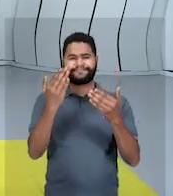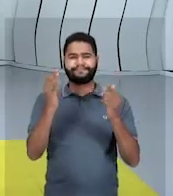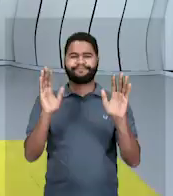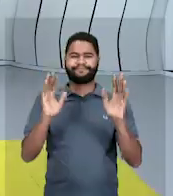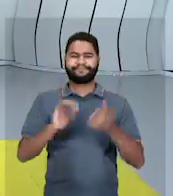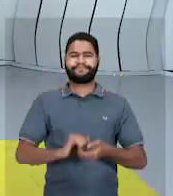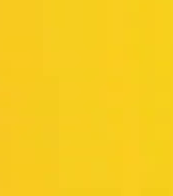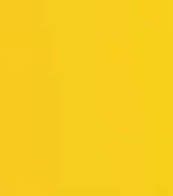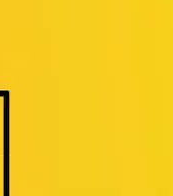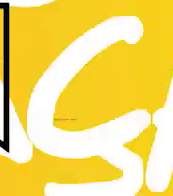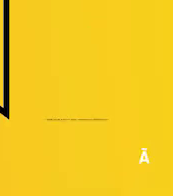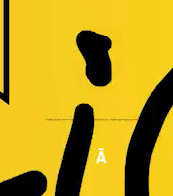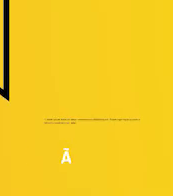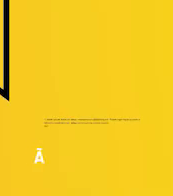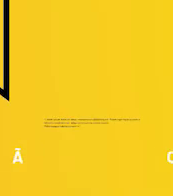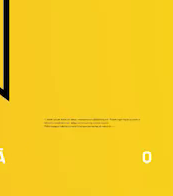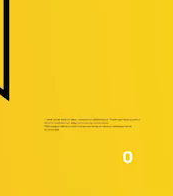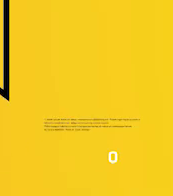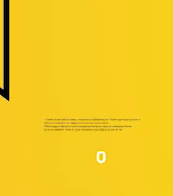tá